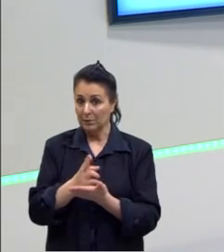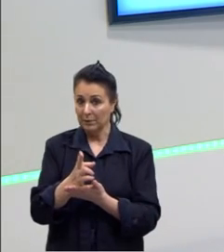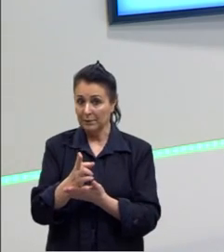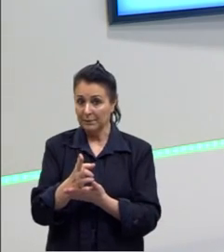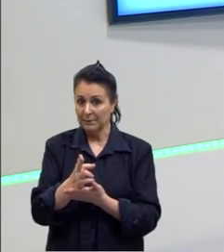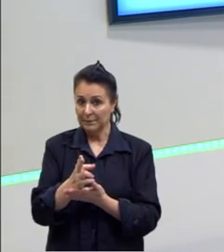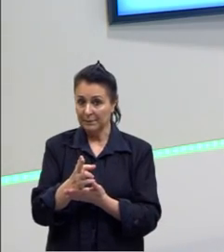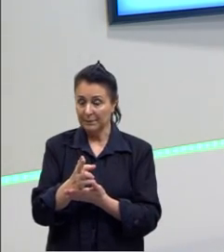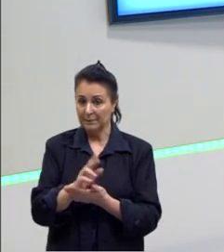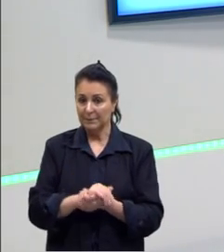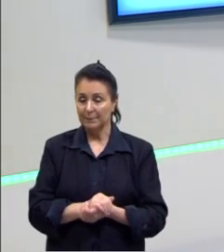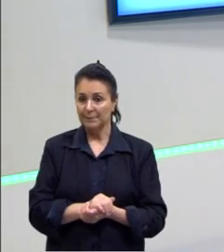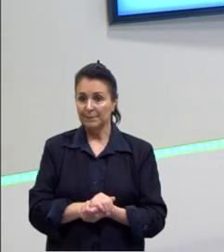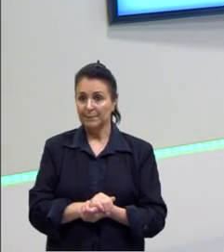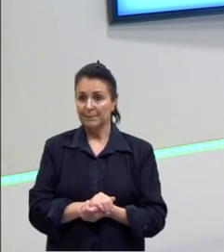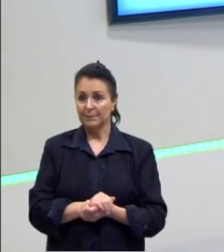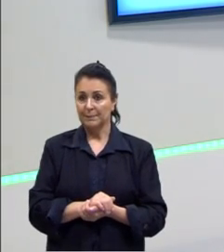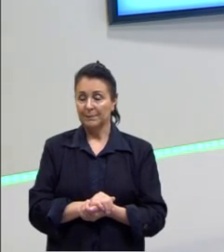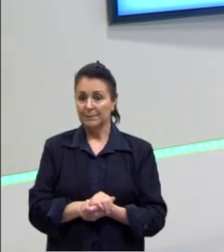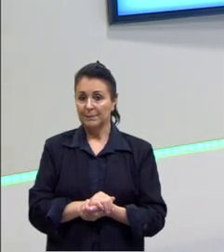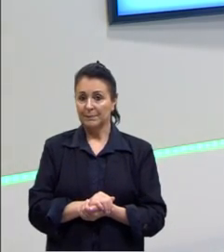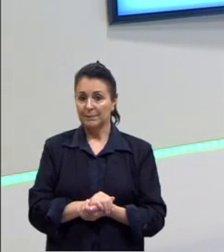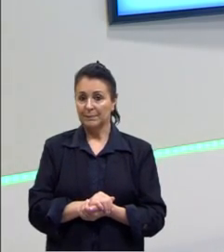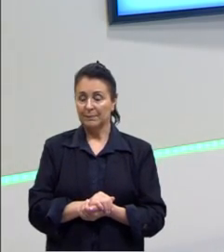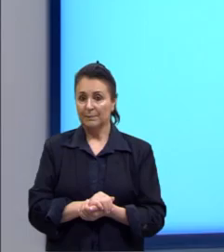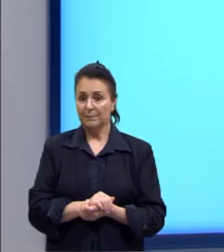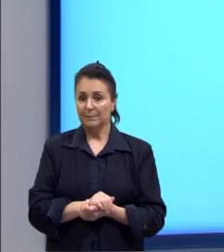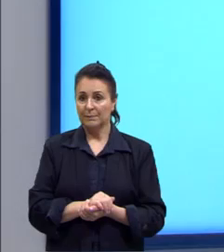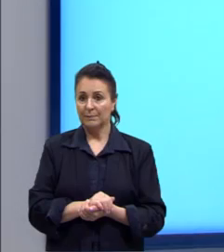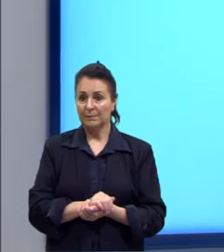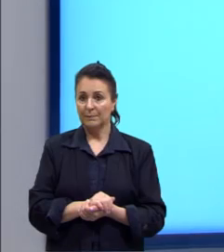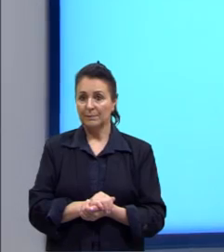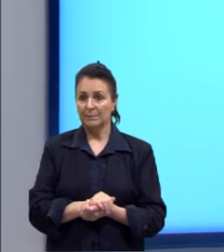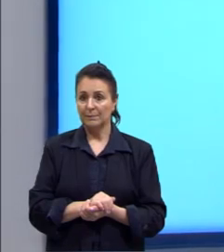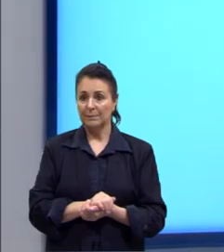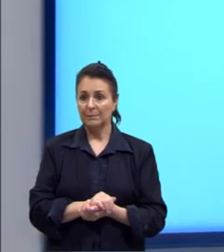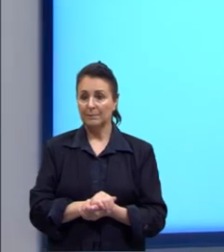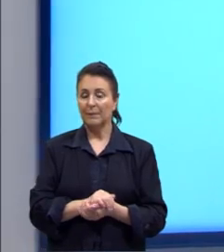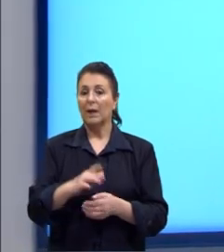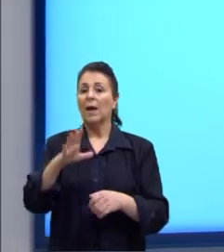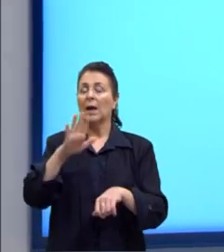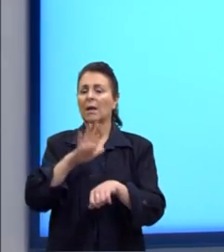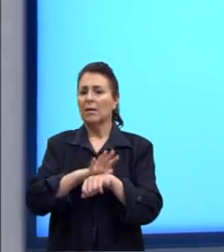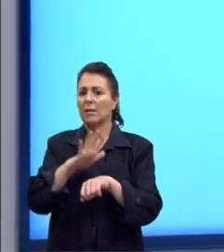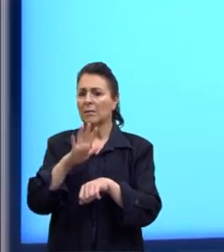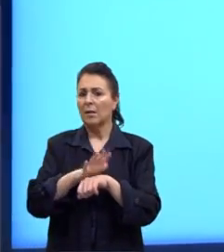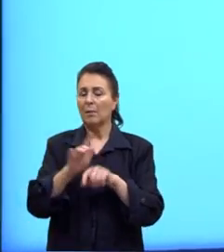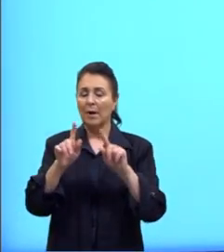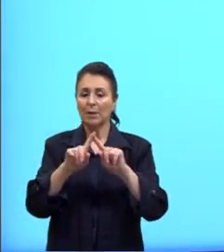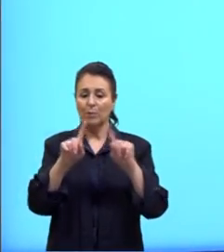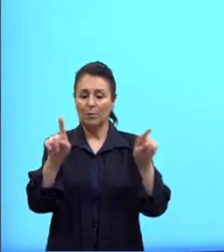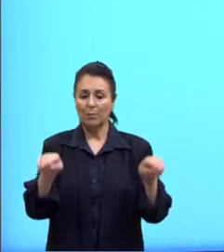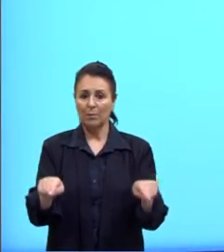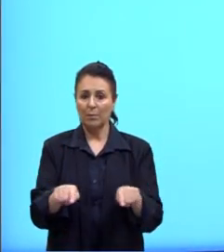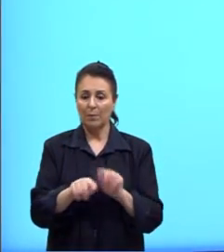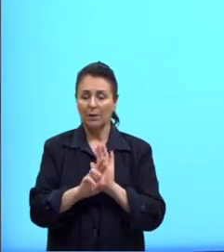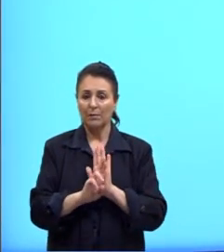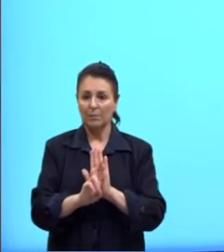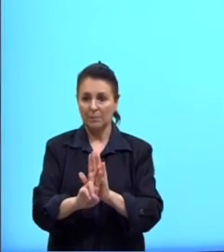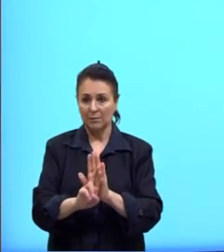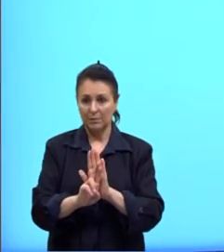Então vamos lá e aqui mais uma imagem né